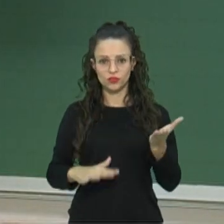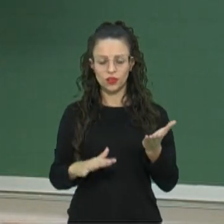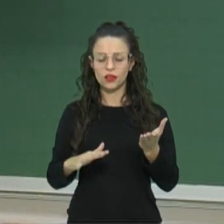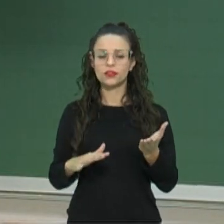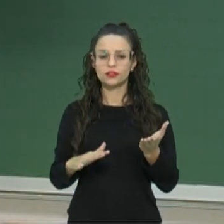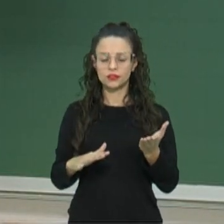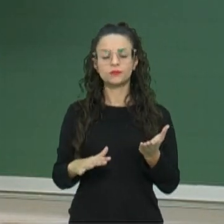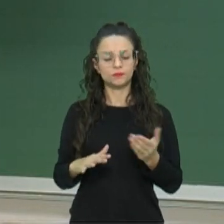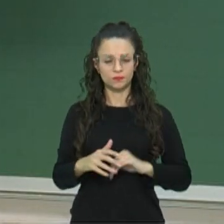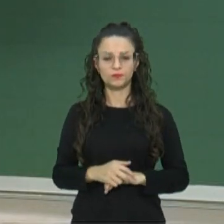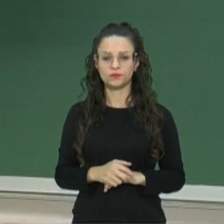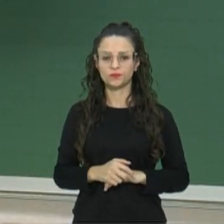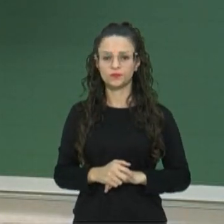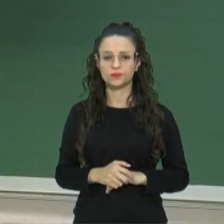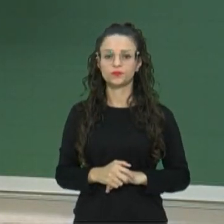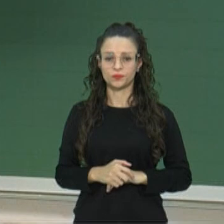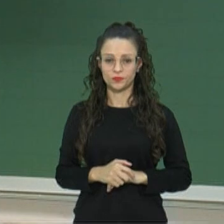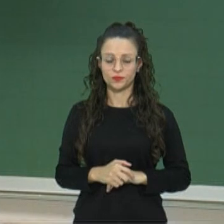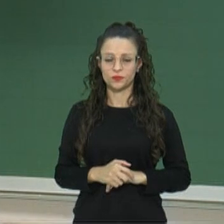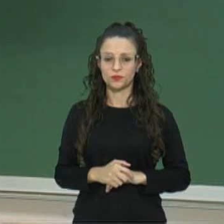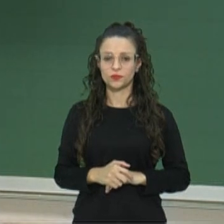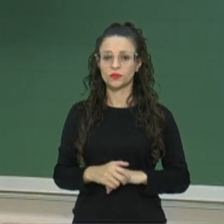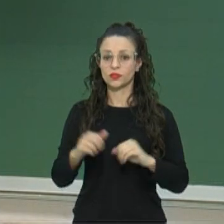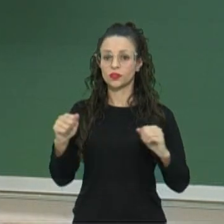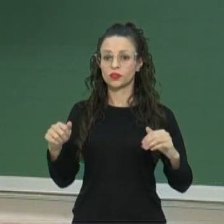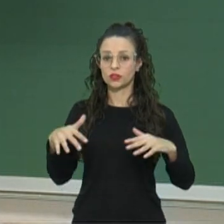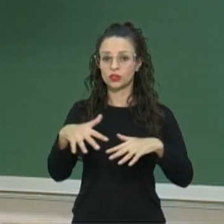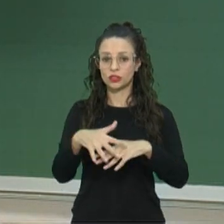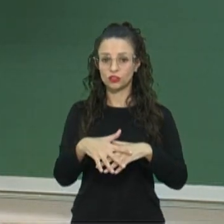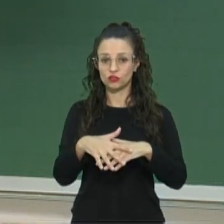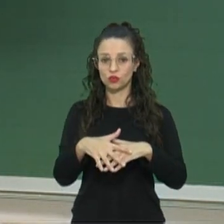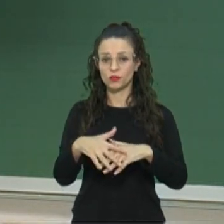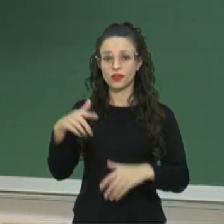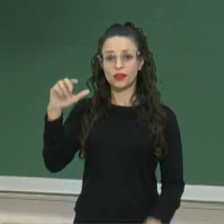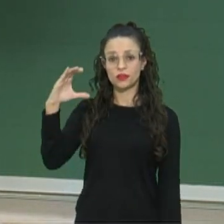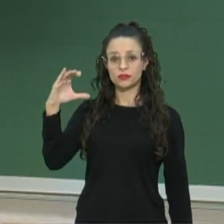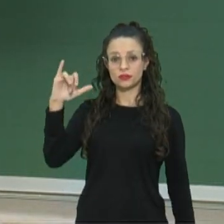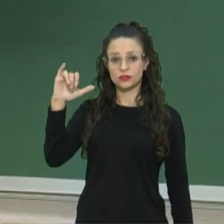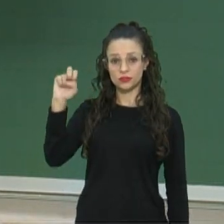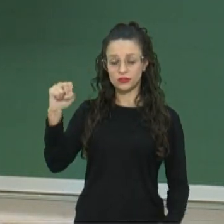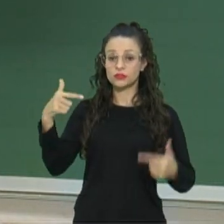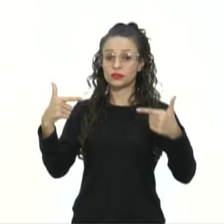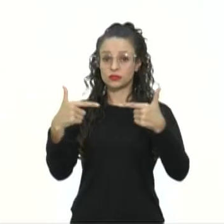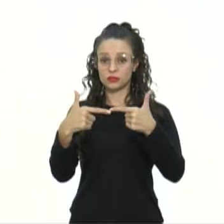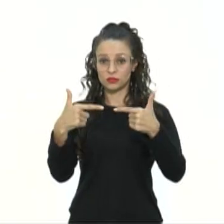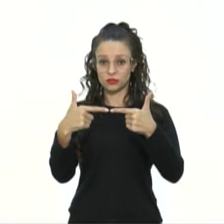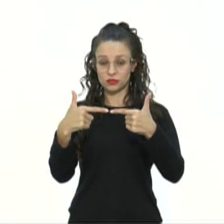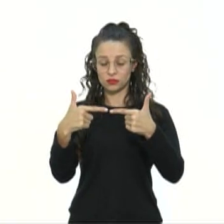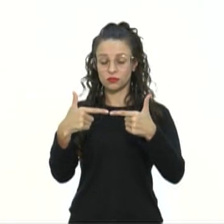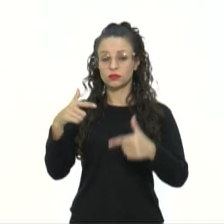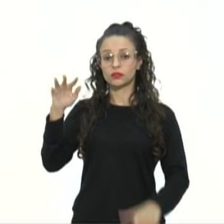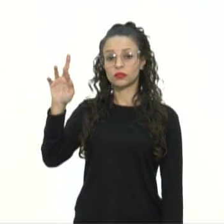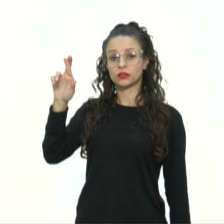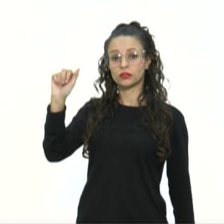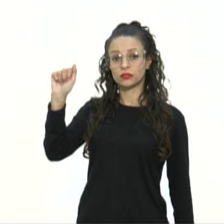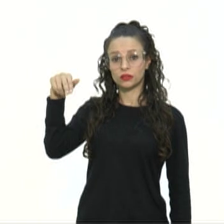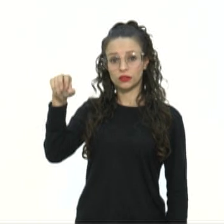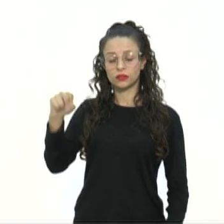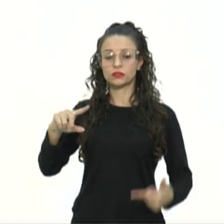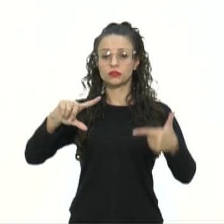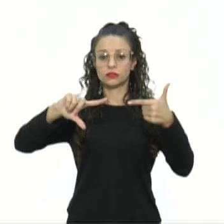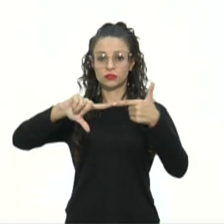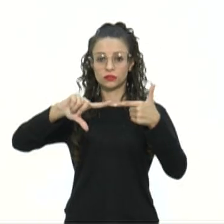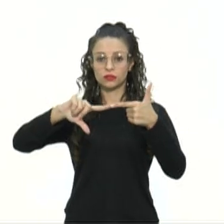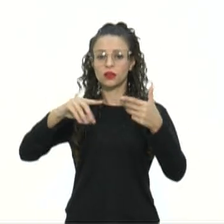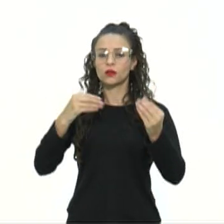para praticar, tá? Isomeria cis-trans, galera, é aquela que pode ser explicada por meio de